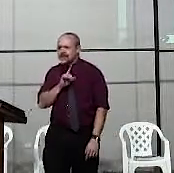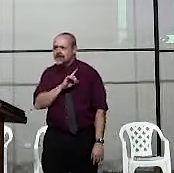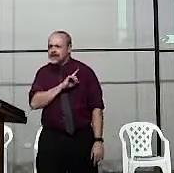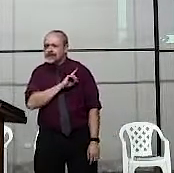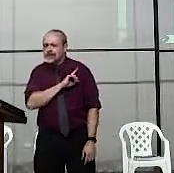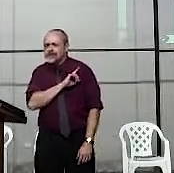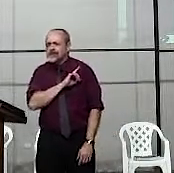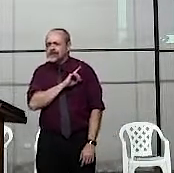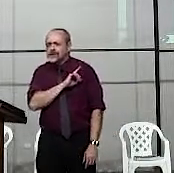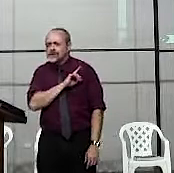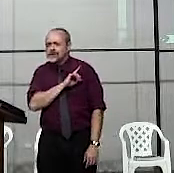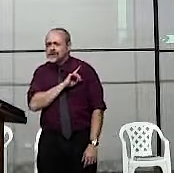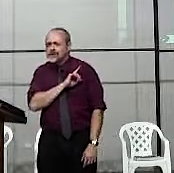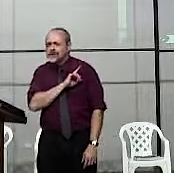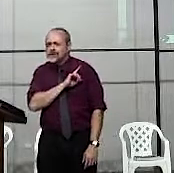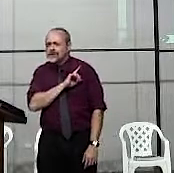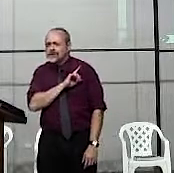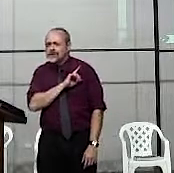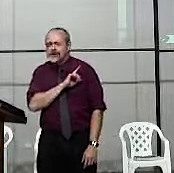Conhece?